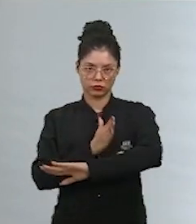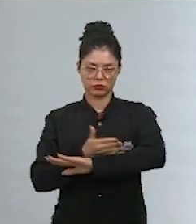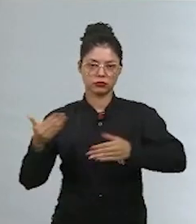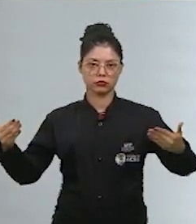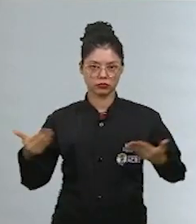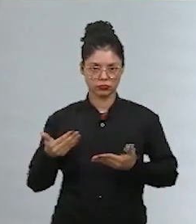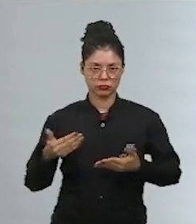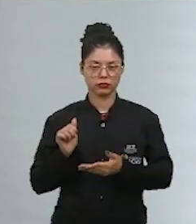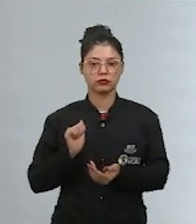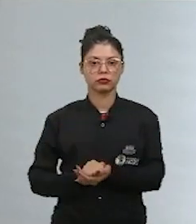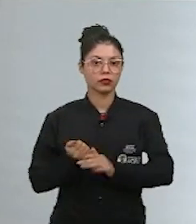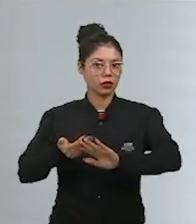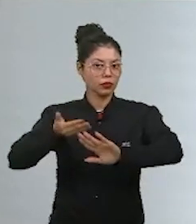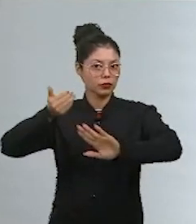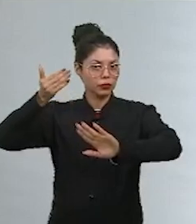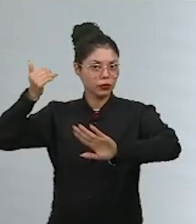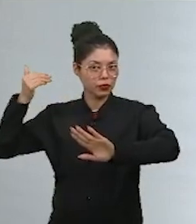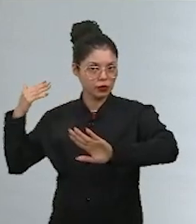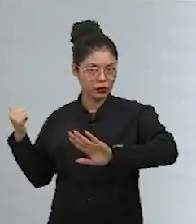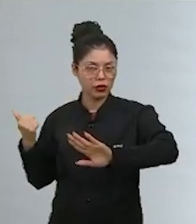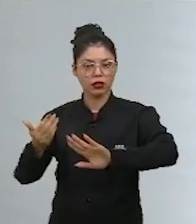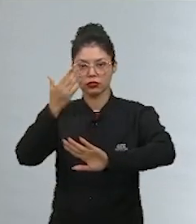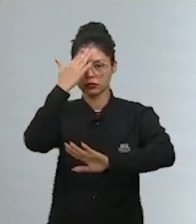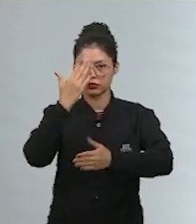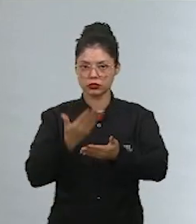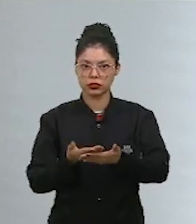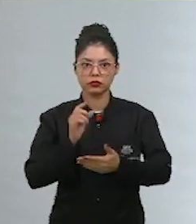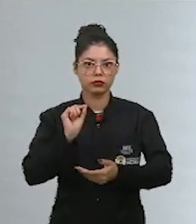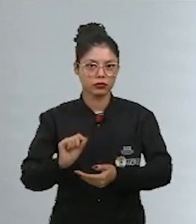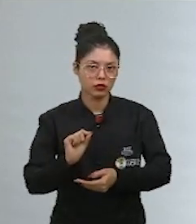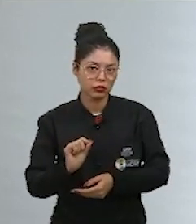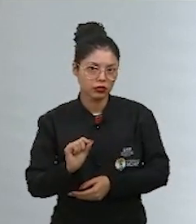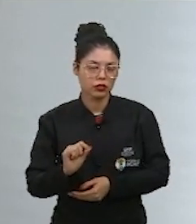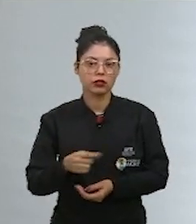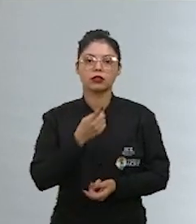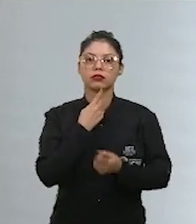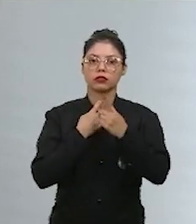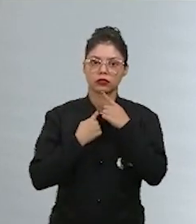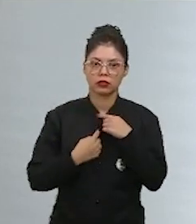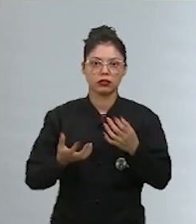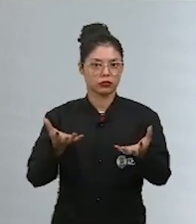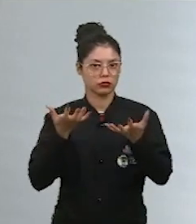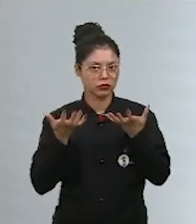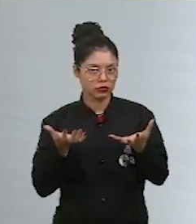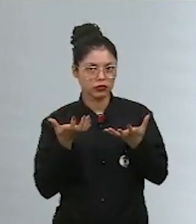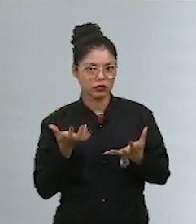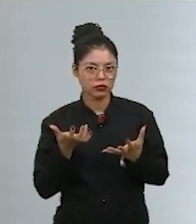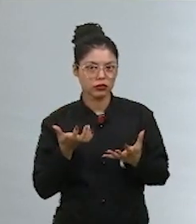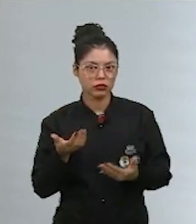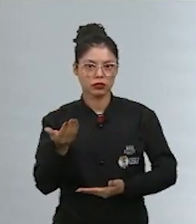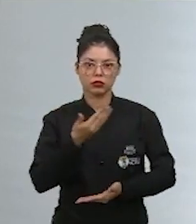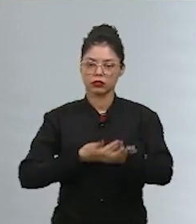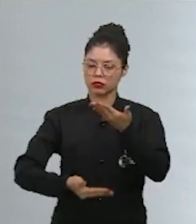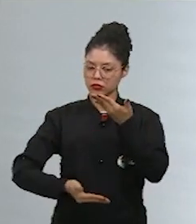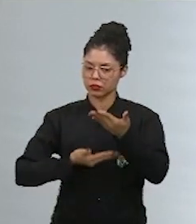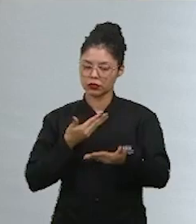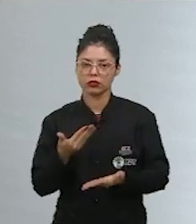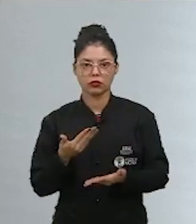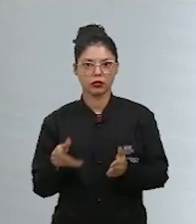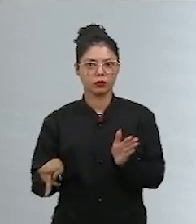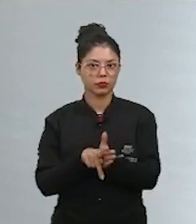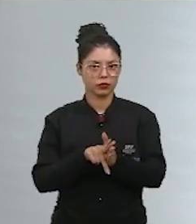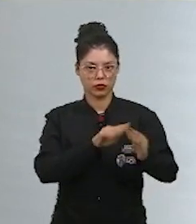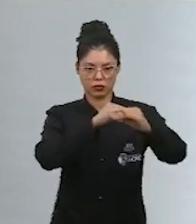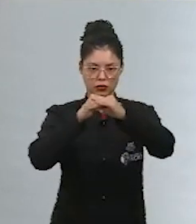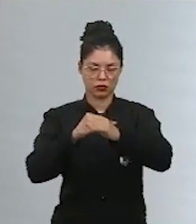Os filósofos da antiguidade acreditavam que a vontade era um querer compatível com a